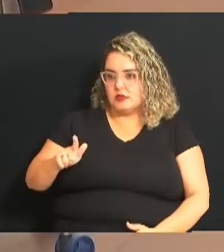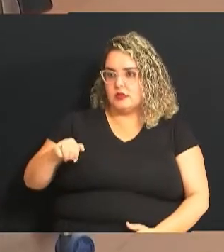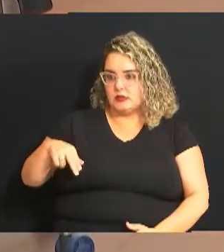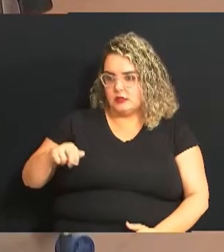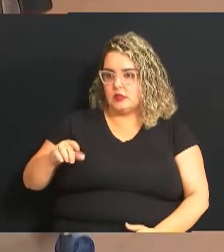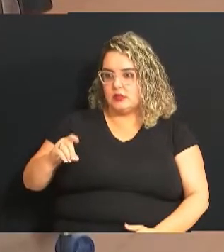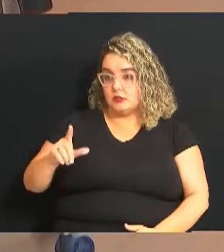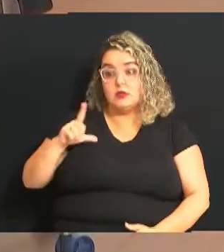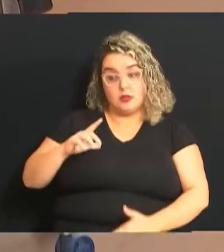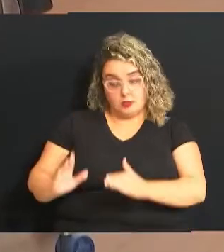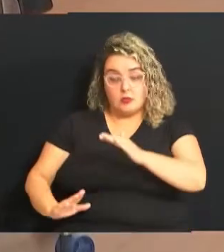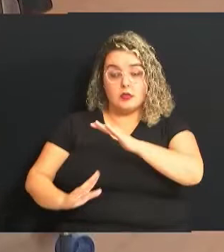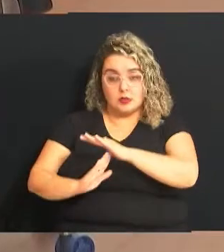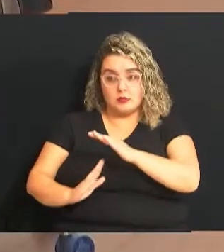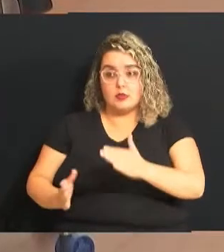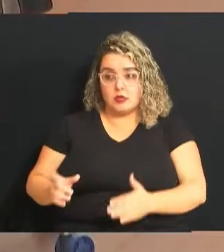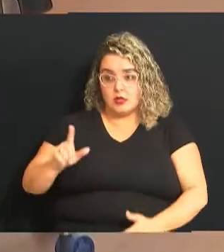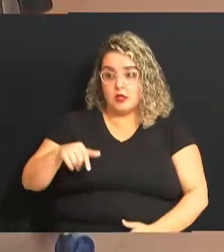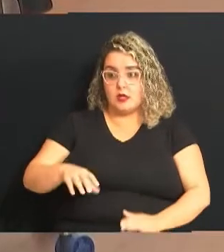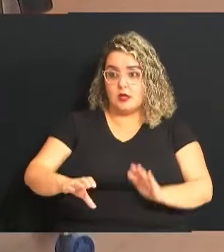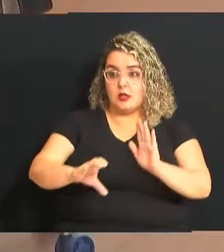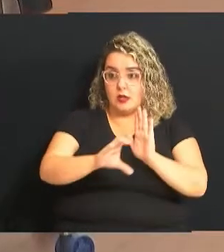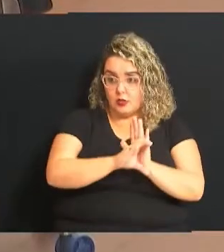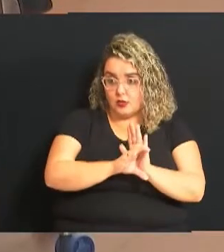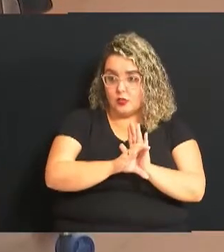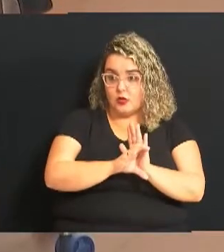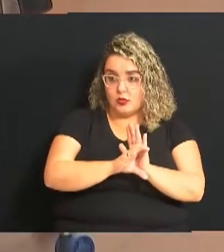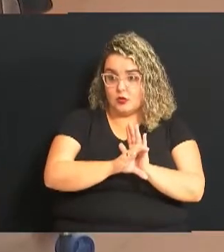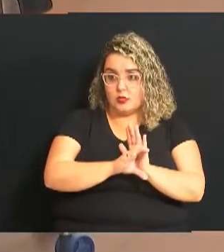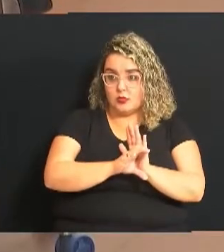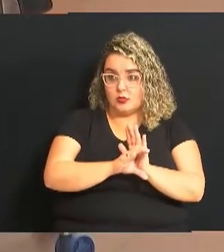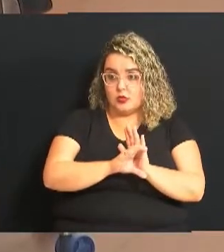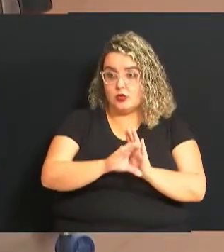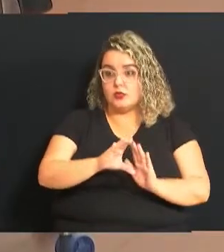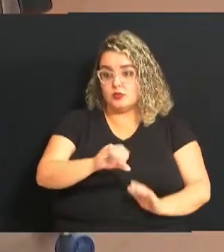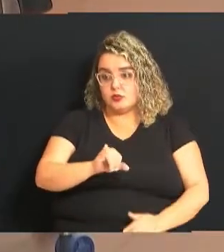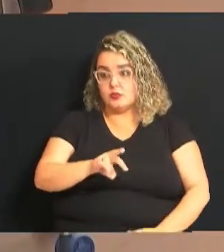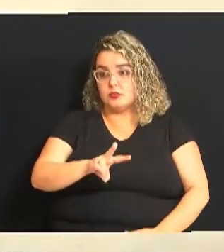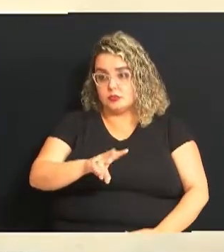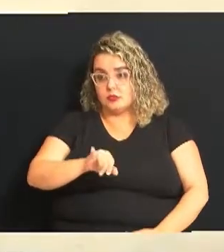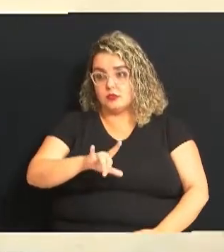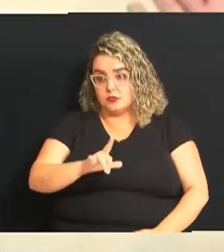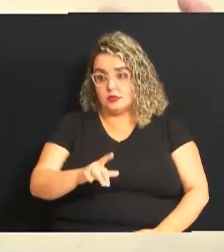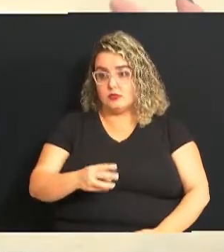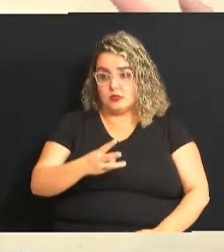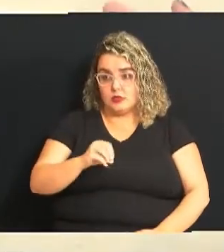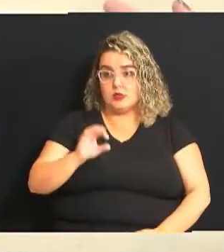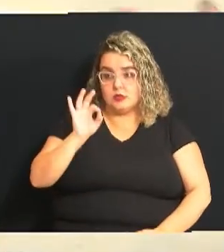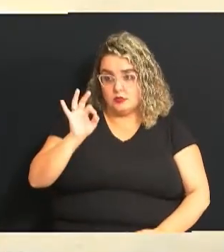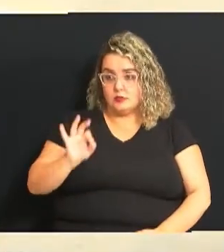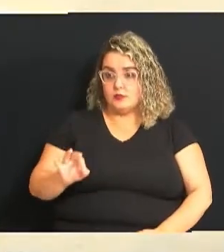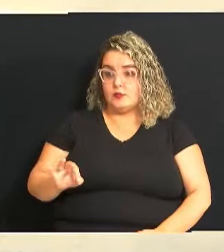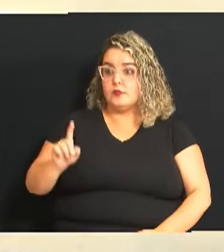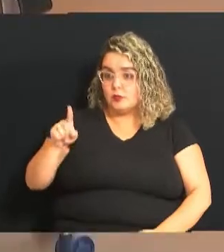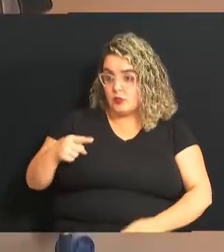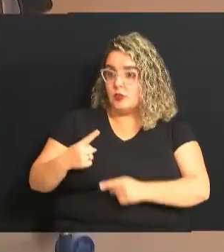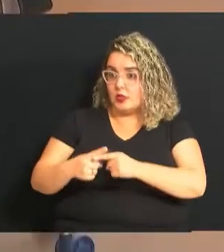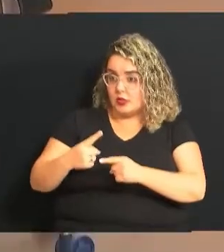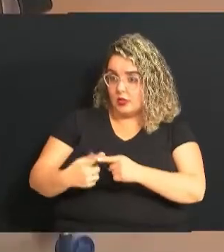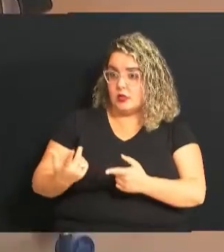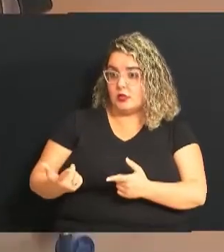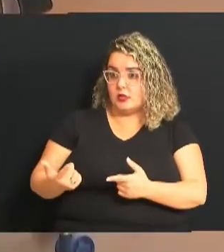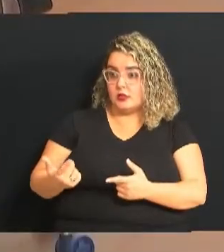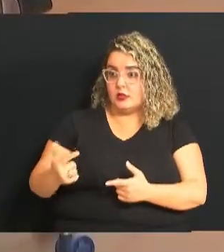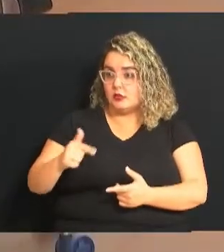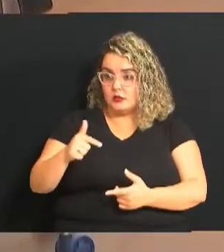sim. Tá. Isso aí é o Código Civil, é 30%. o limite. Justamente porque tinha gente que estava ficando